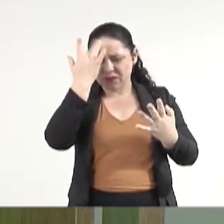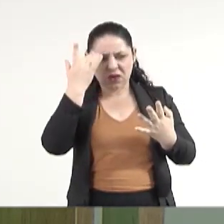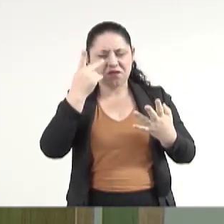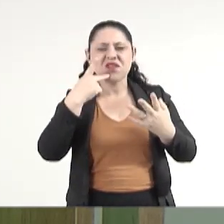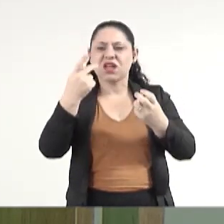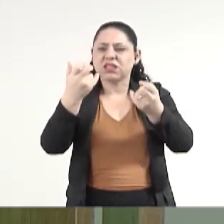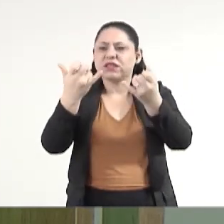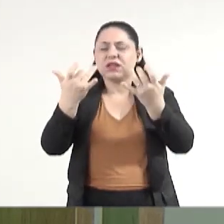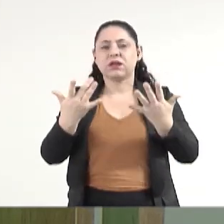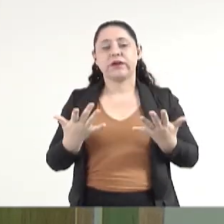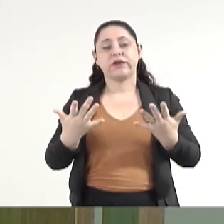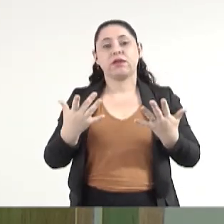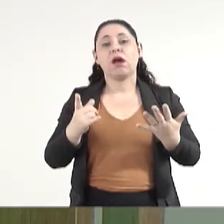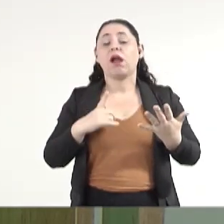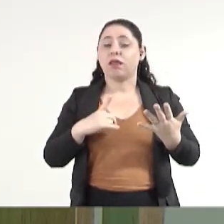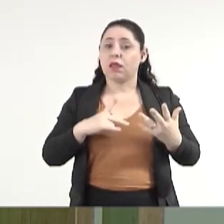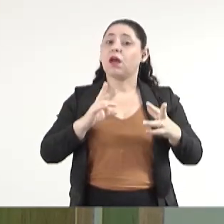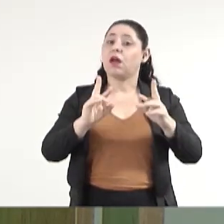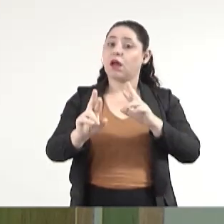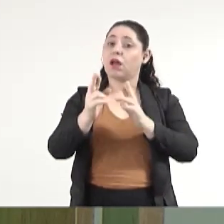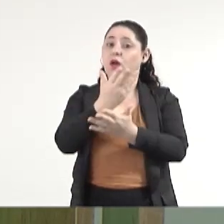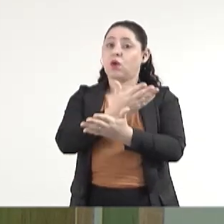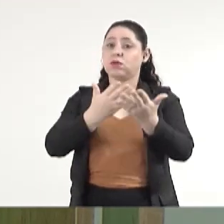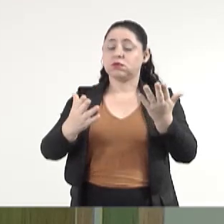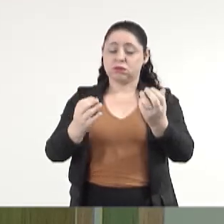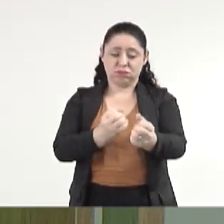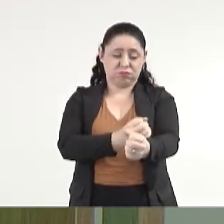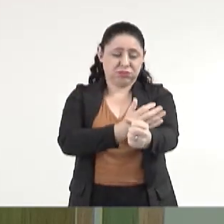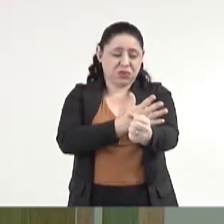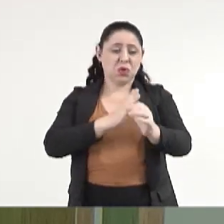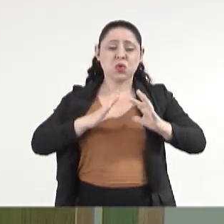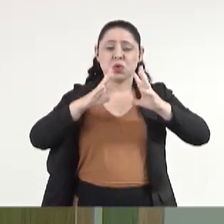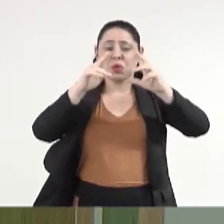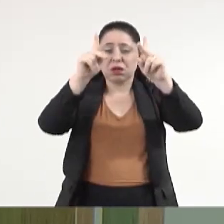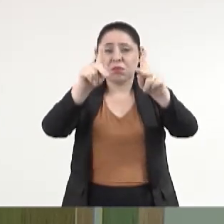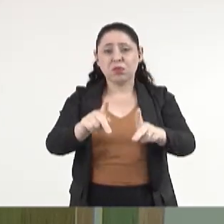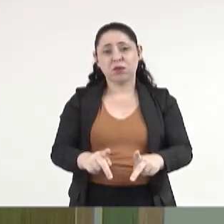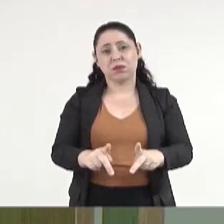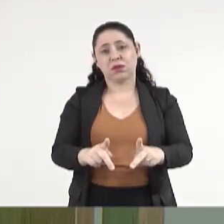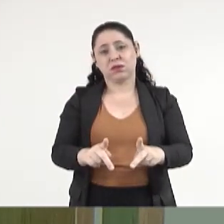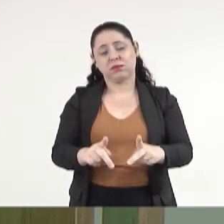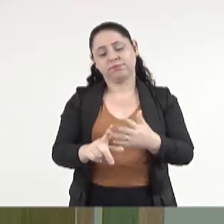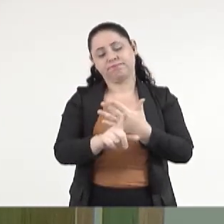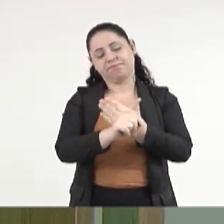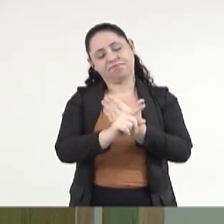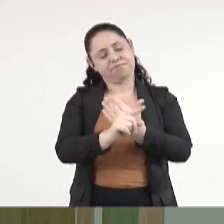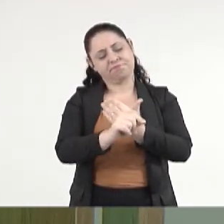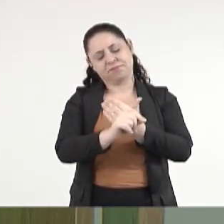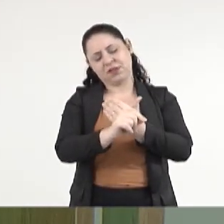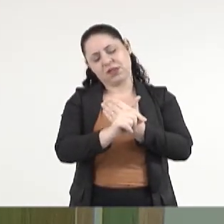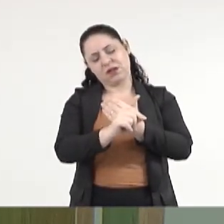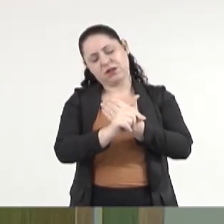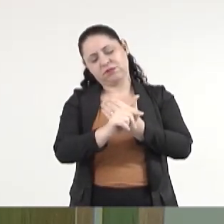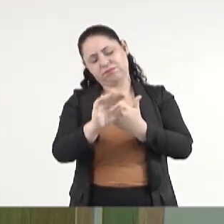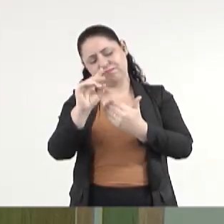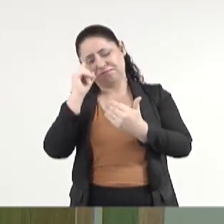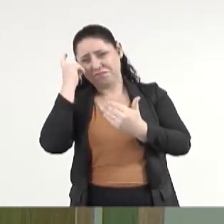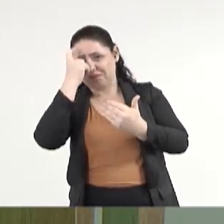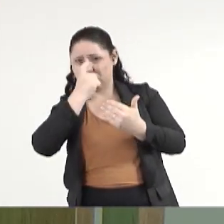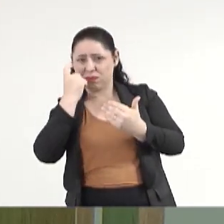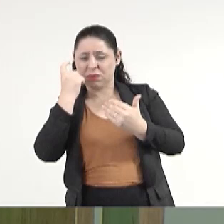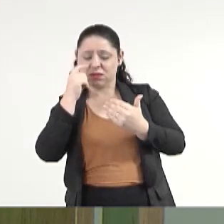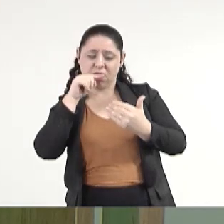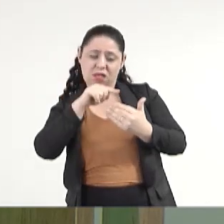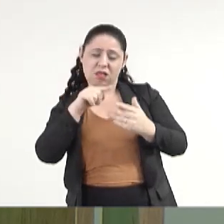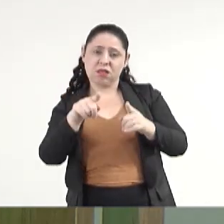pessoas, da população, há um envolvimento emocionado de toda a população com o Pantanal. Mas há também uma preocupação